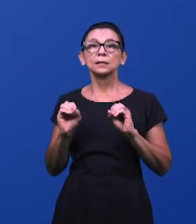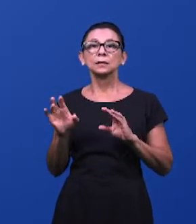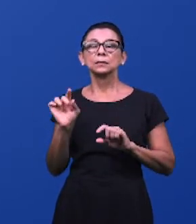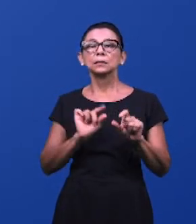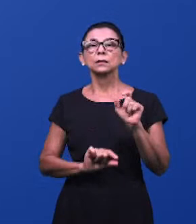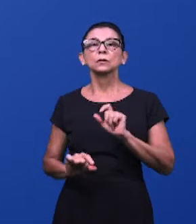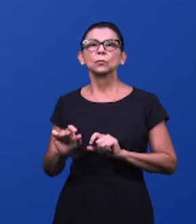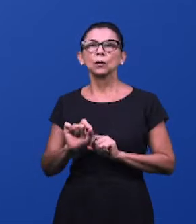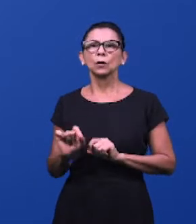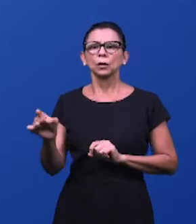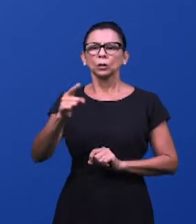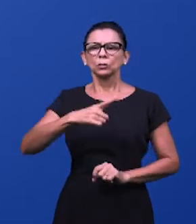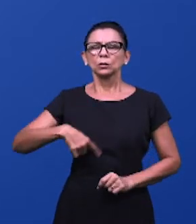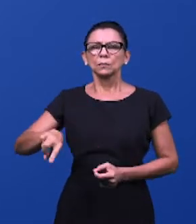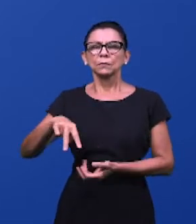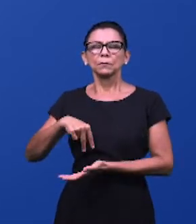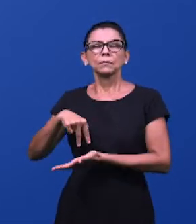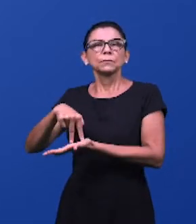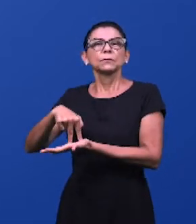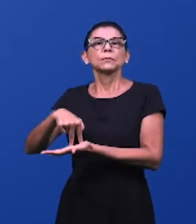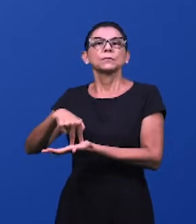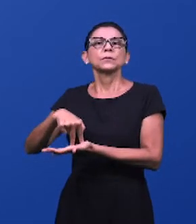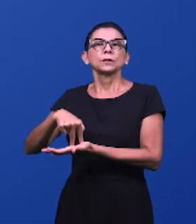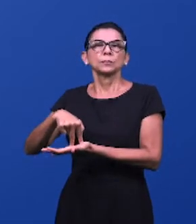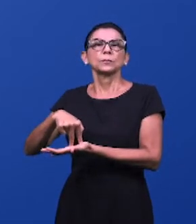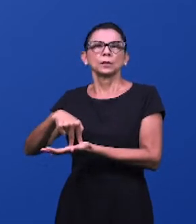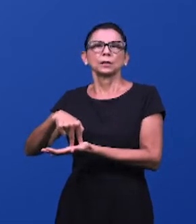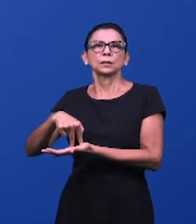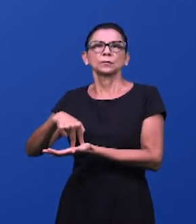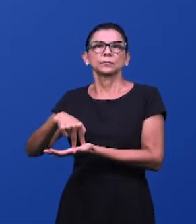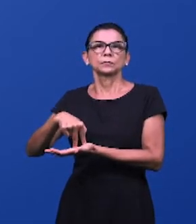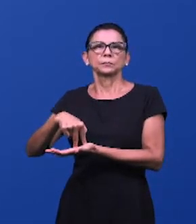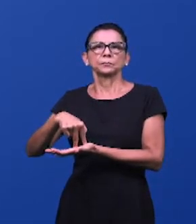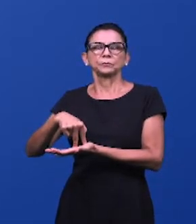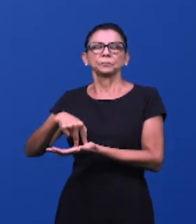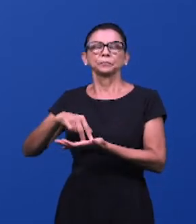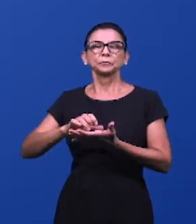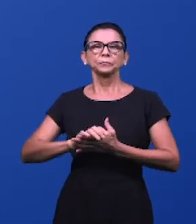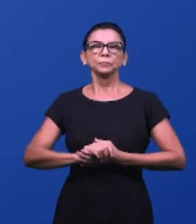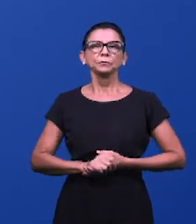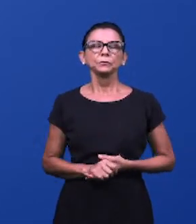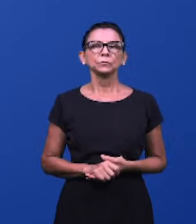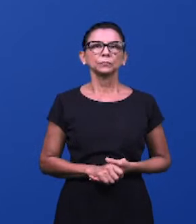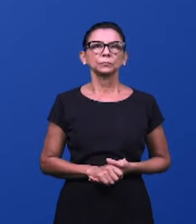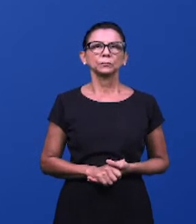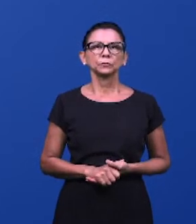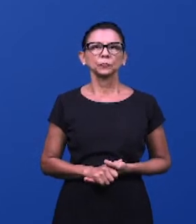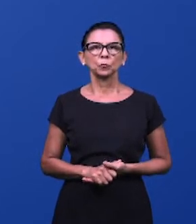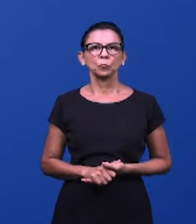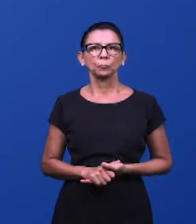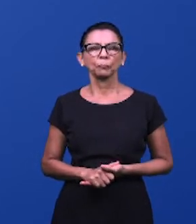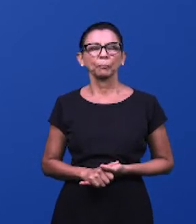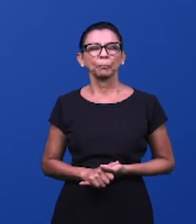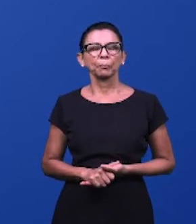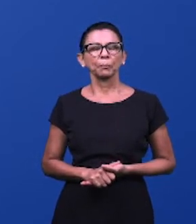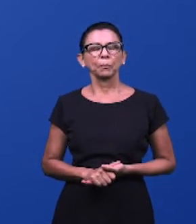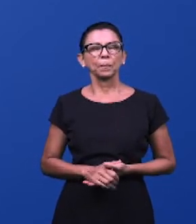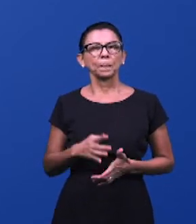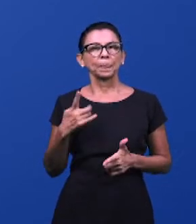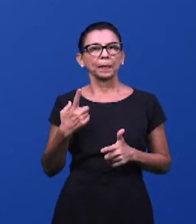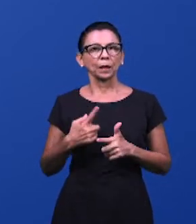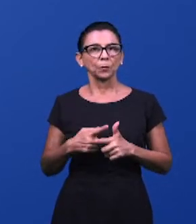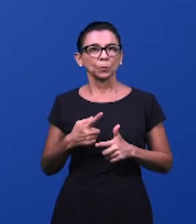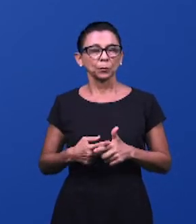devemos permanecer justamente na posição oposta à daqueles que foram encontrados pelo Senhor naquele momento. Porque